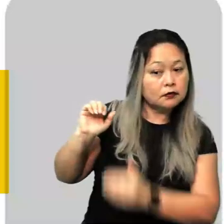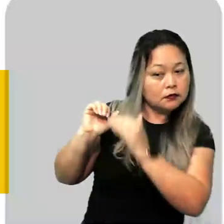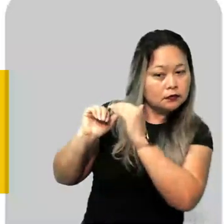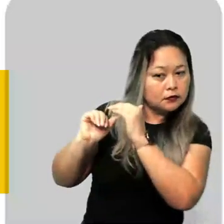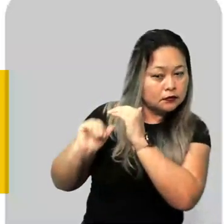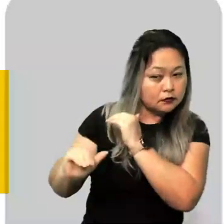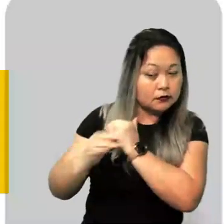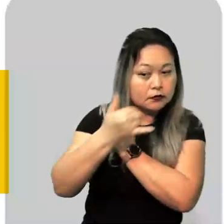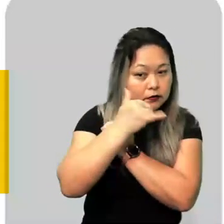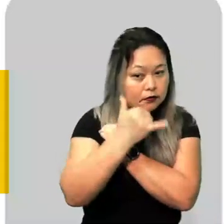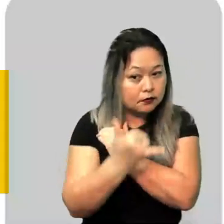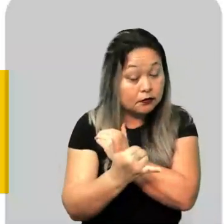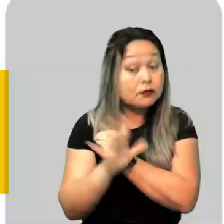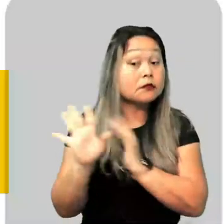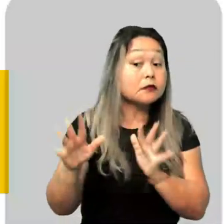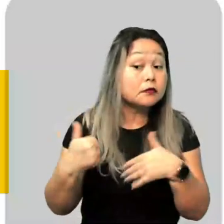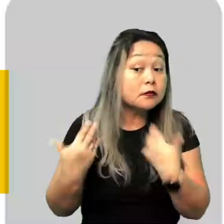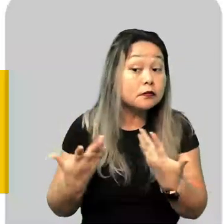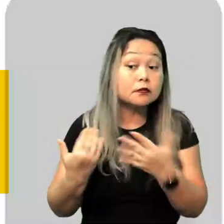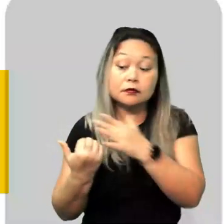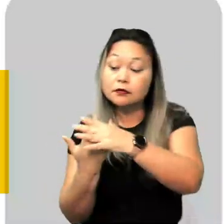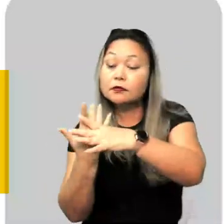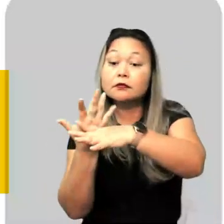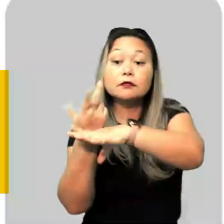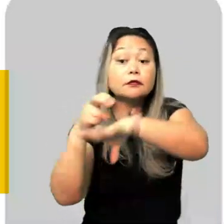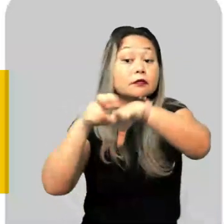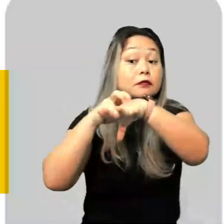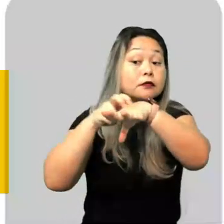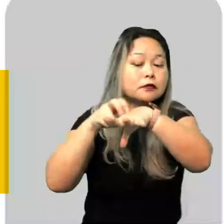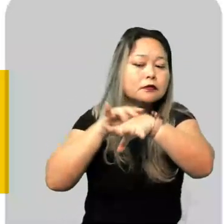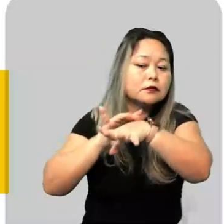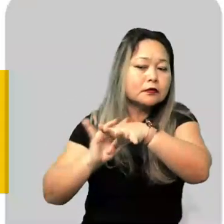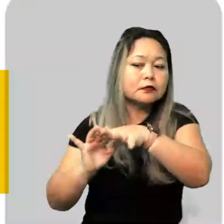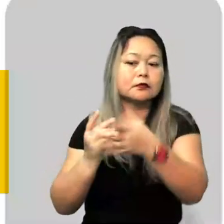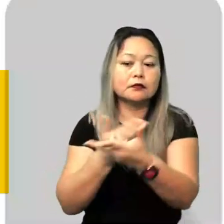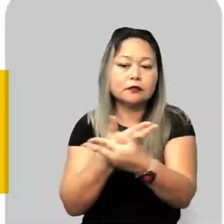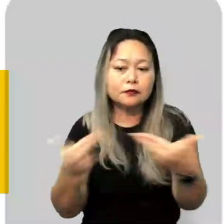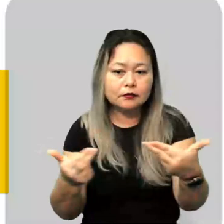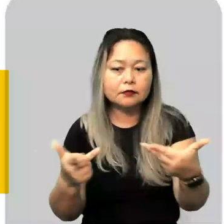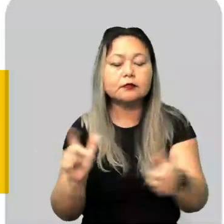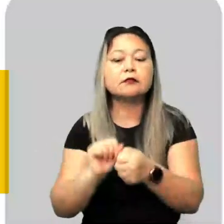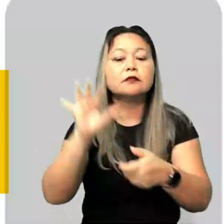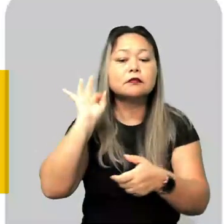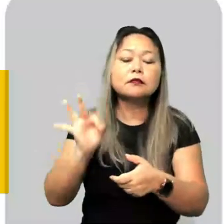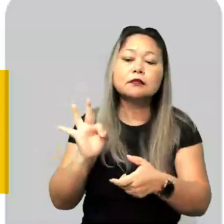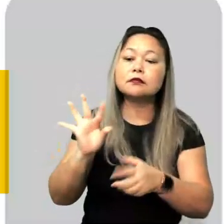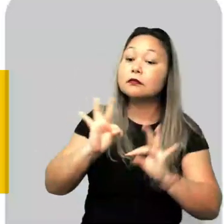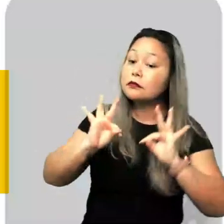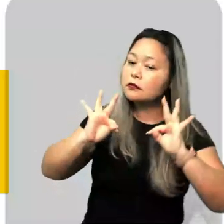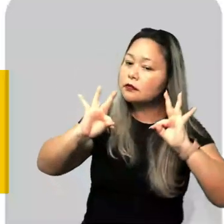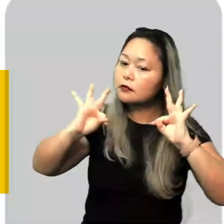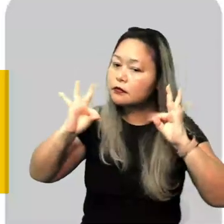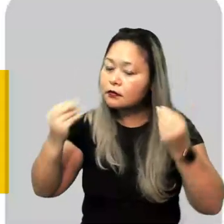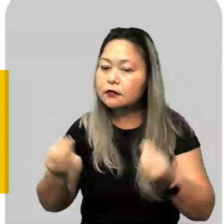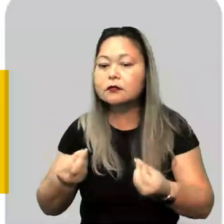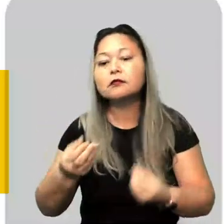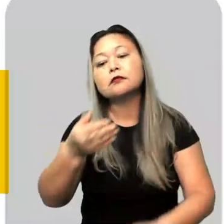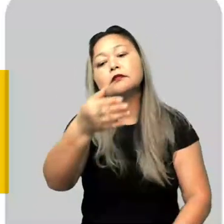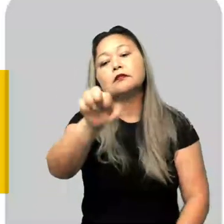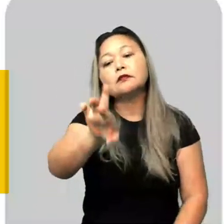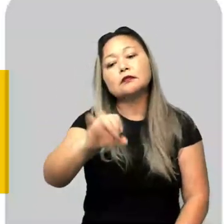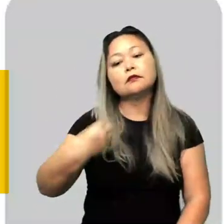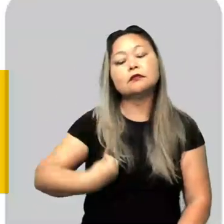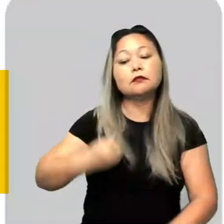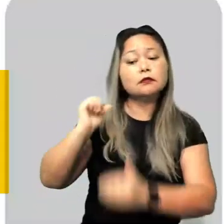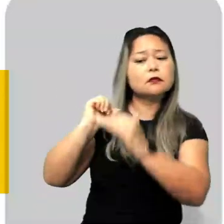reserva energética de quem? Dos vegetais, tá certo? Então, todos os seres vivos precisam